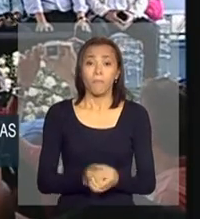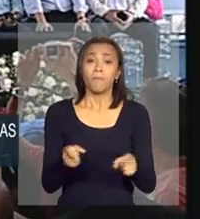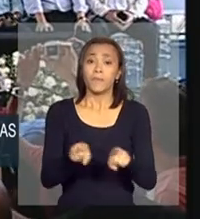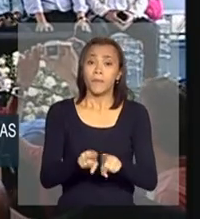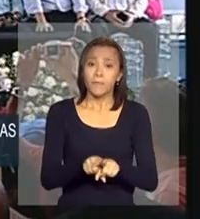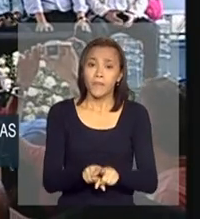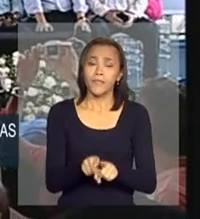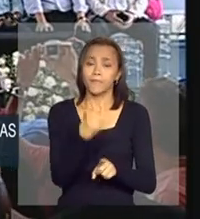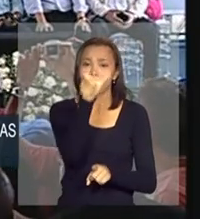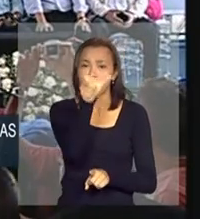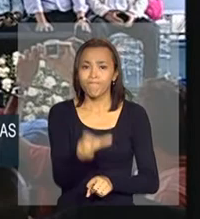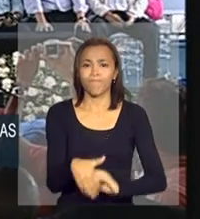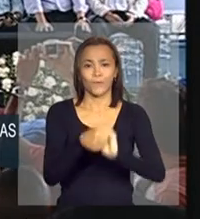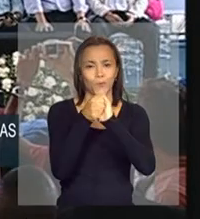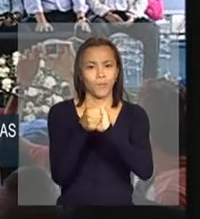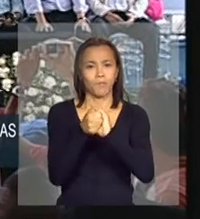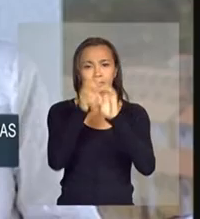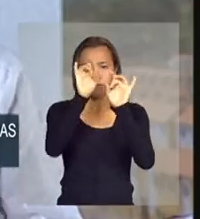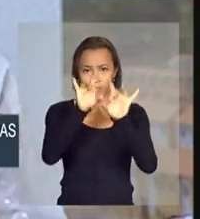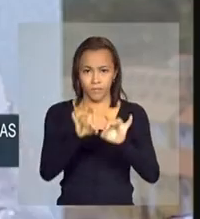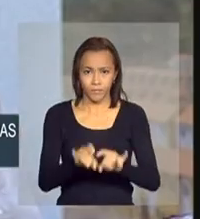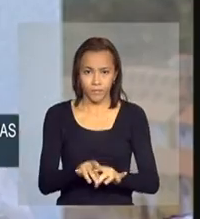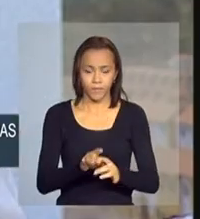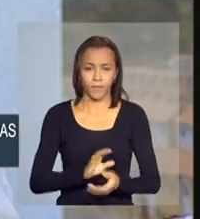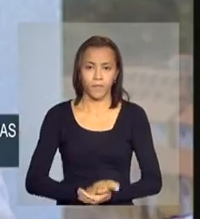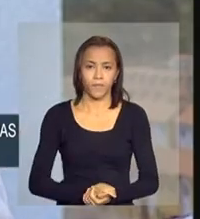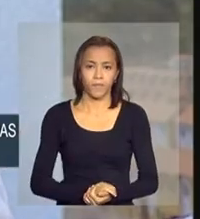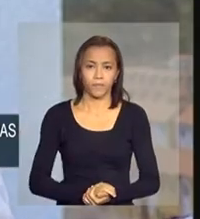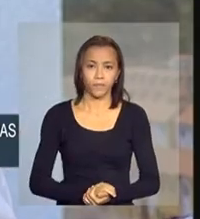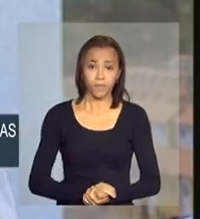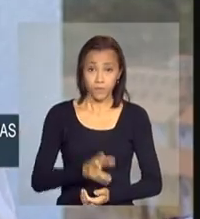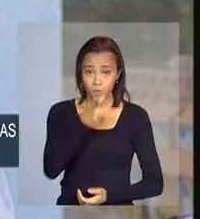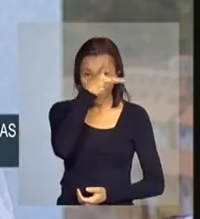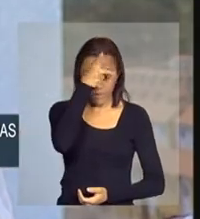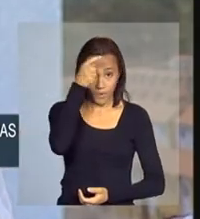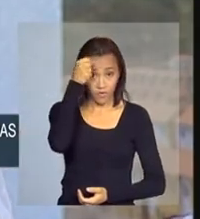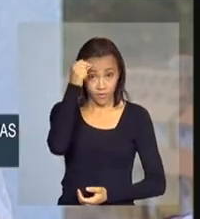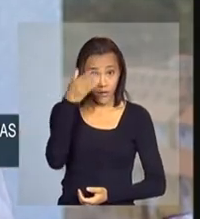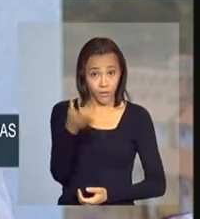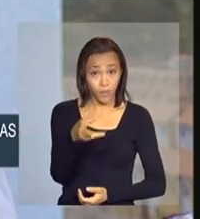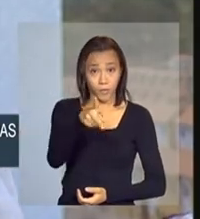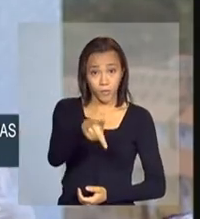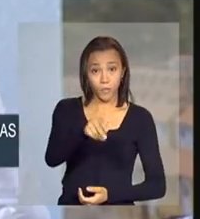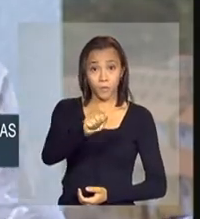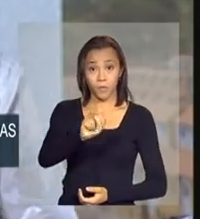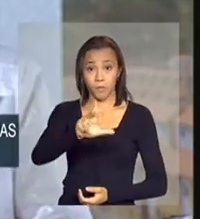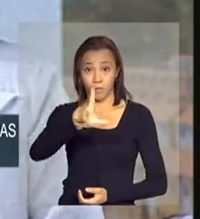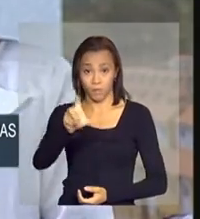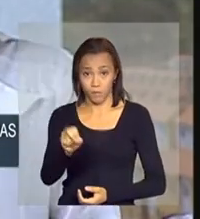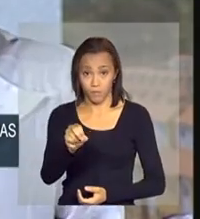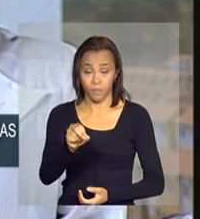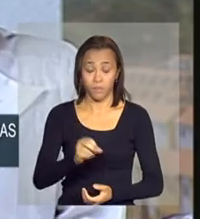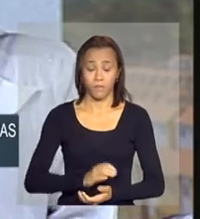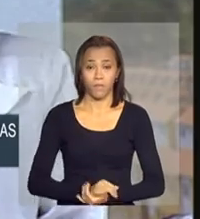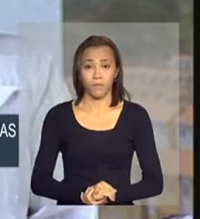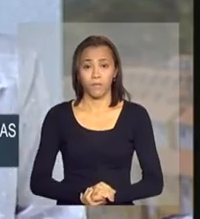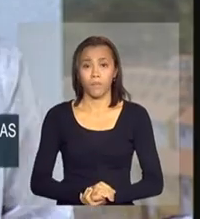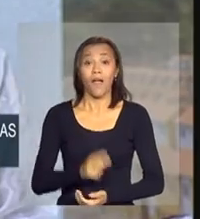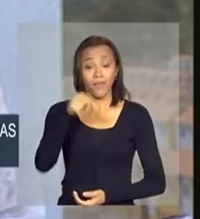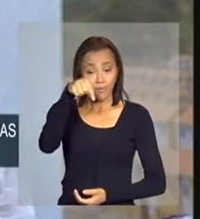Íris um cumprimento especial ao prefeito Paulo Titan e